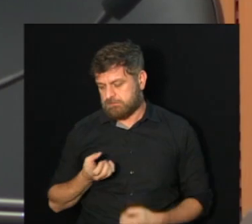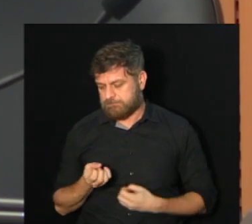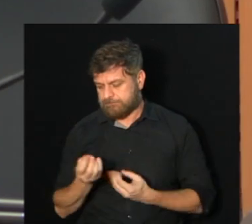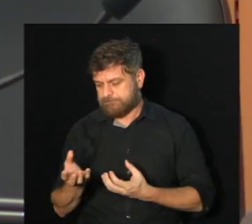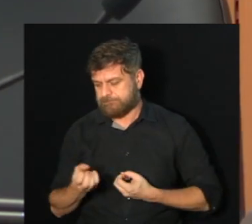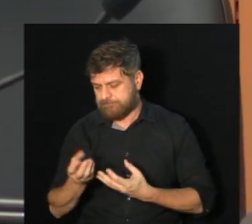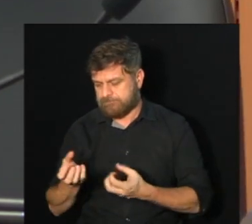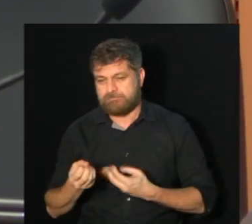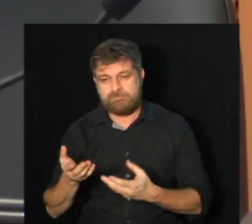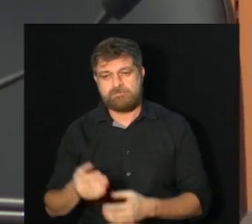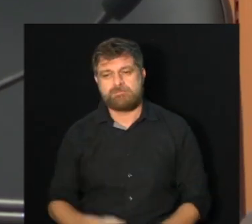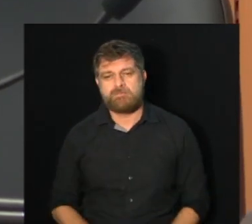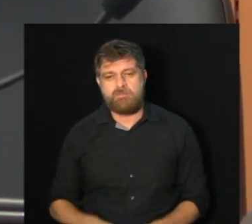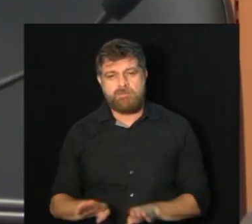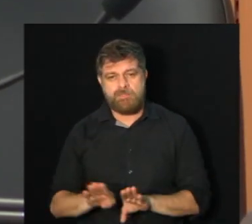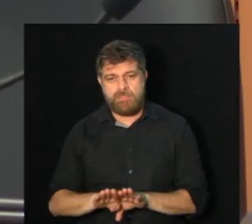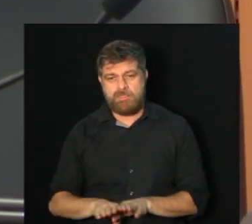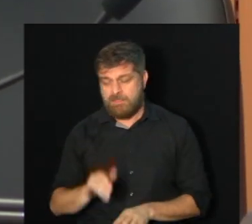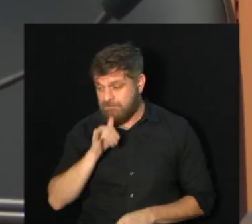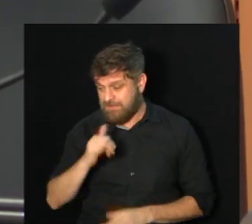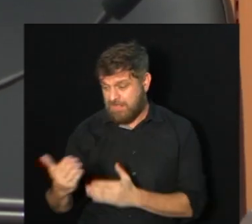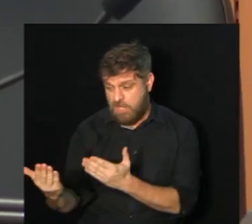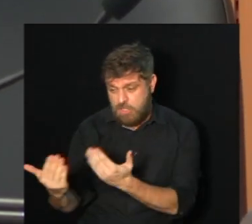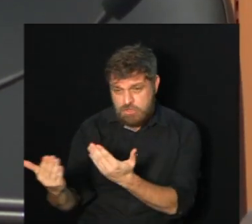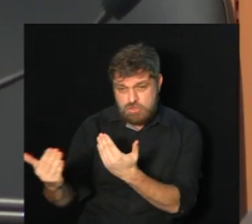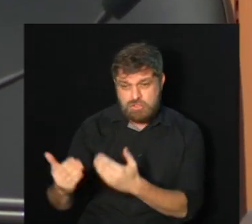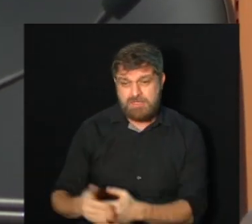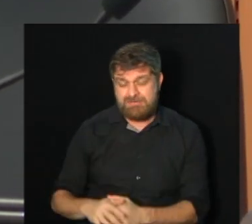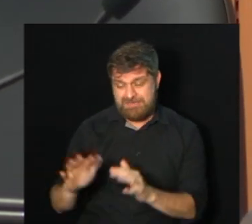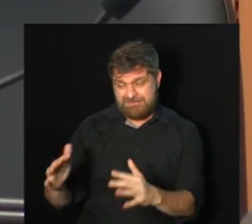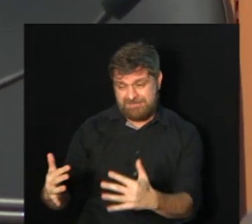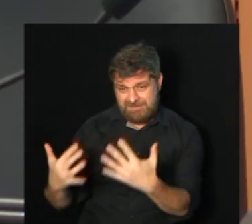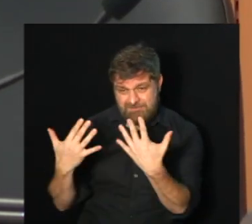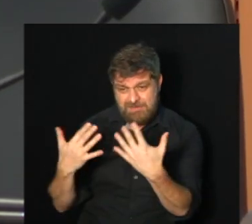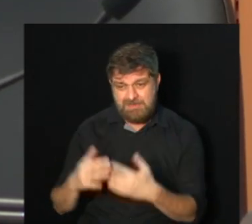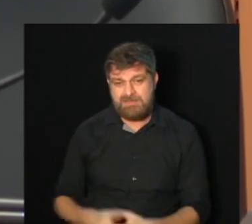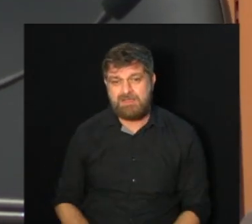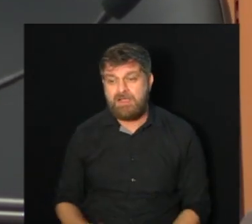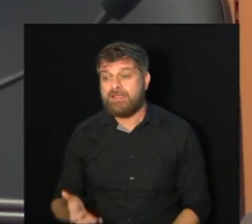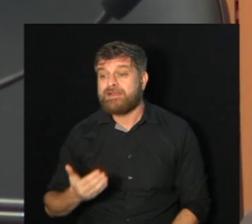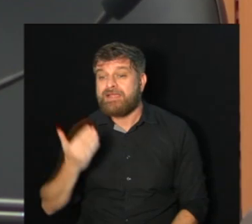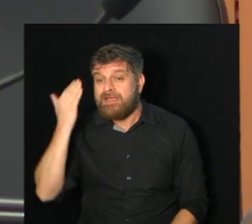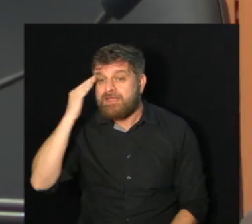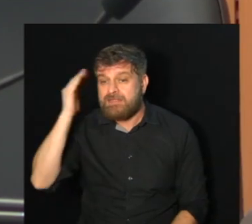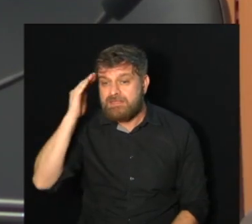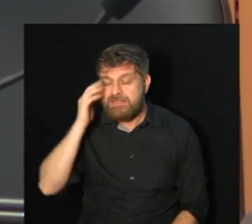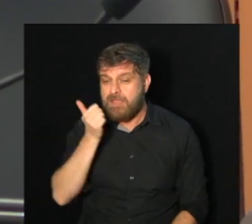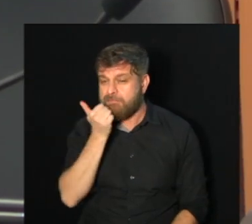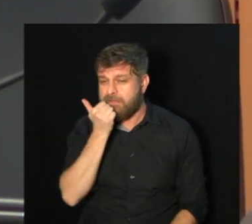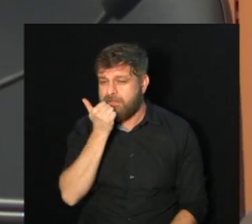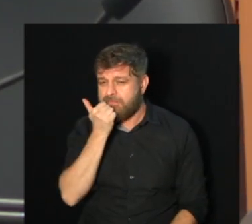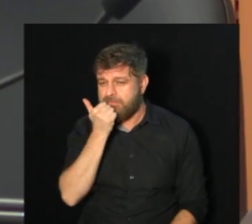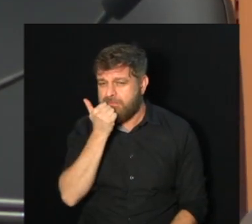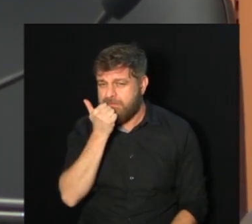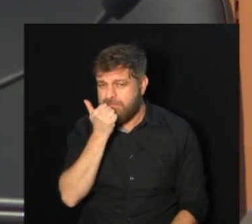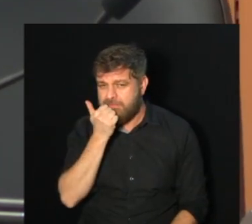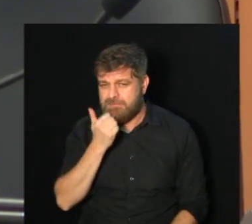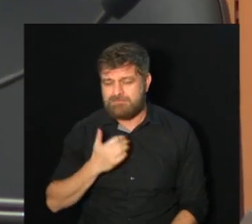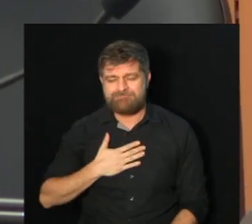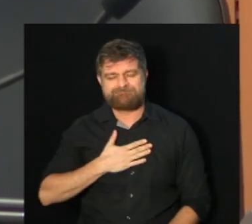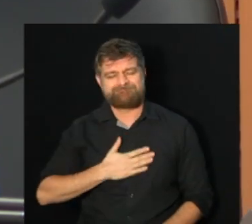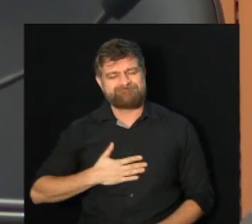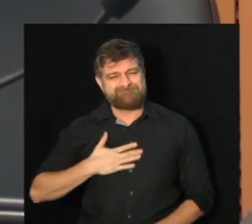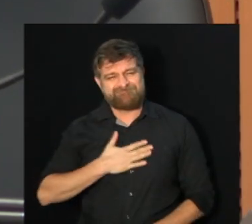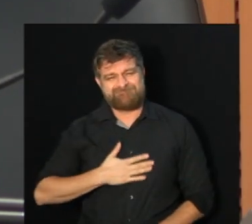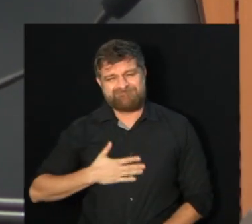um pouco e dizer para os jovens que possam nos assistir, procurem se informar, sejam radioamadores. A satisfação de